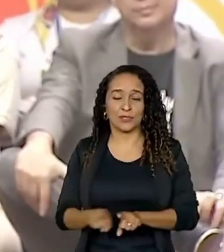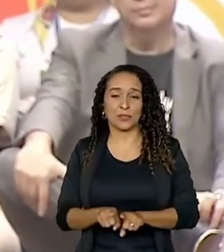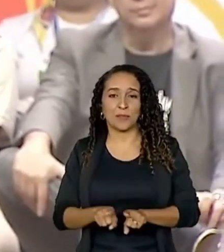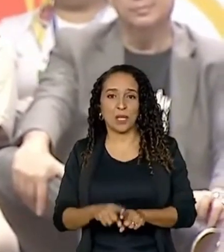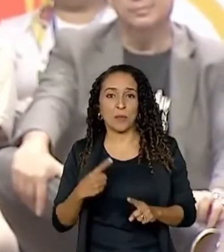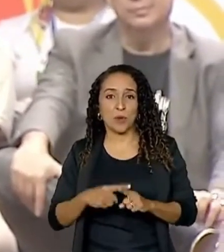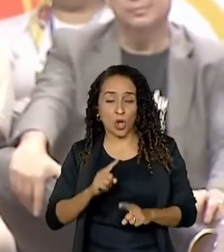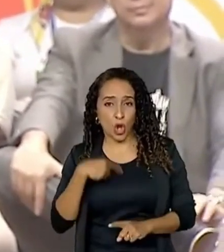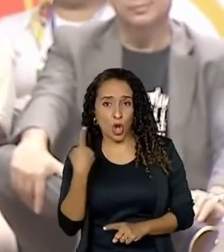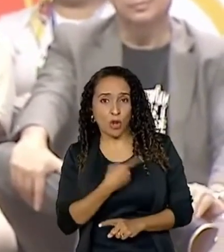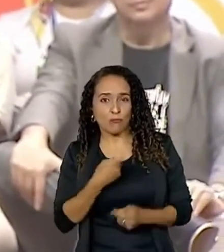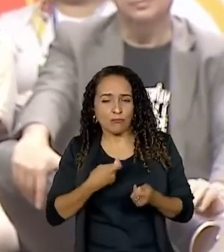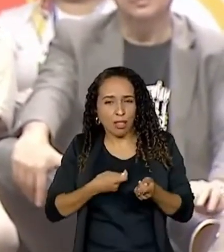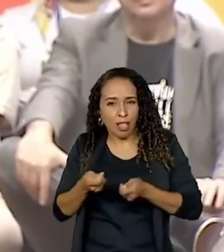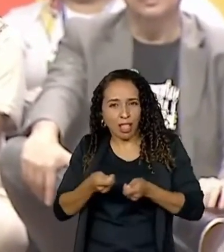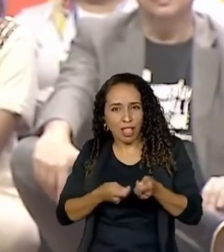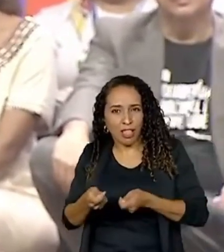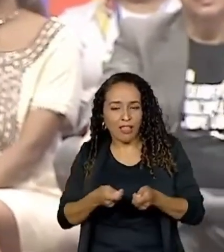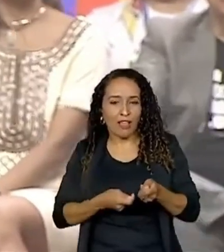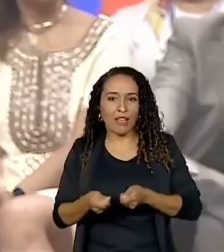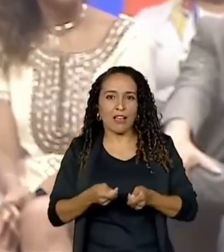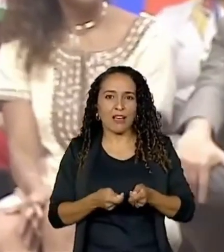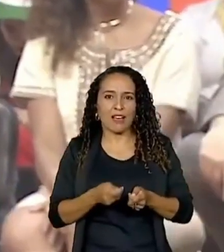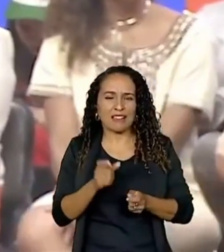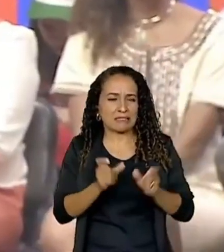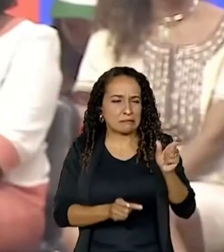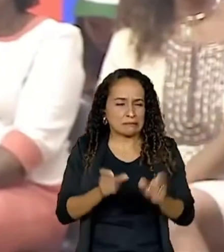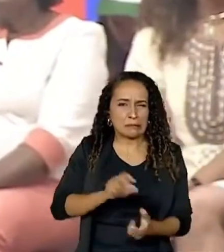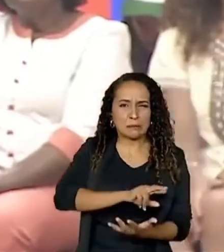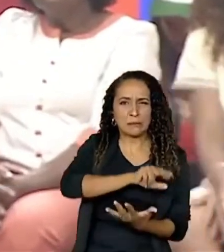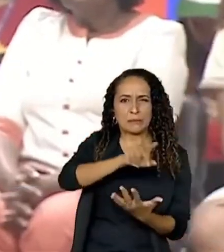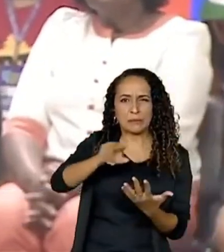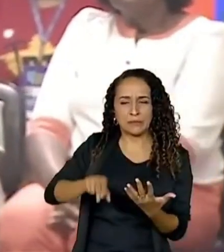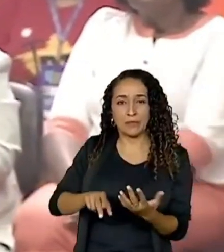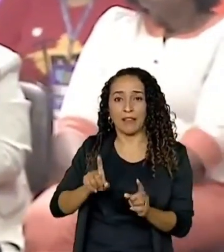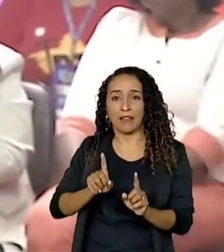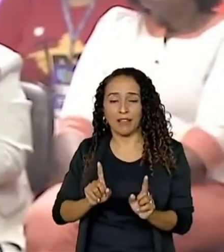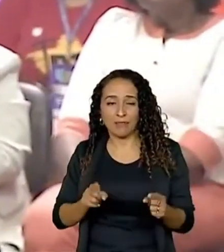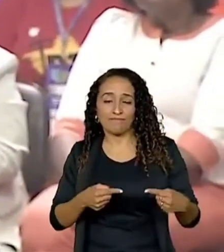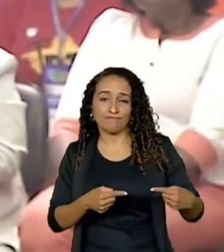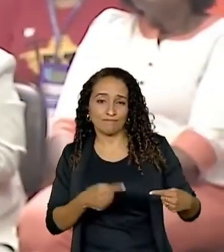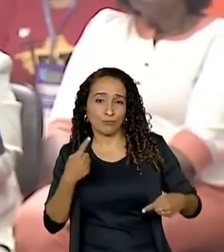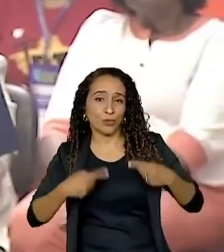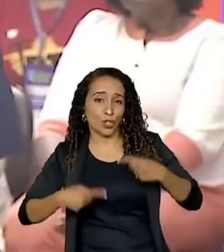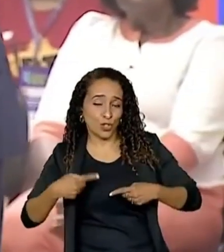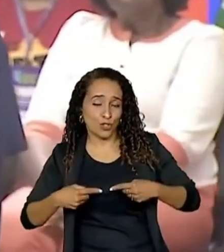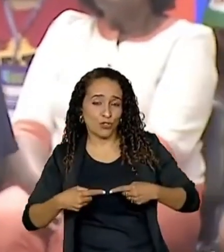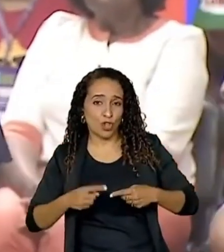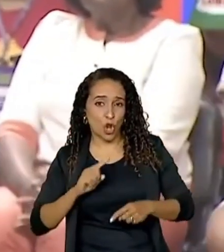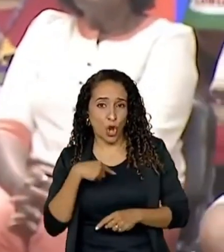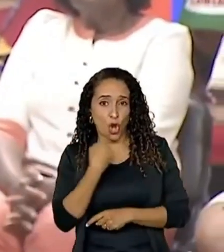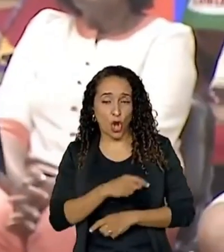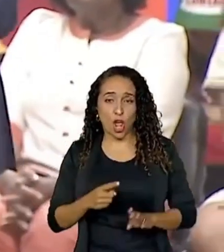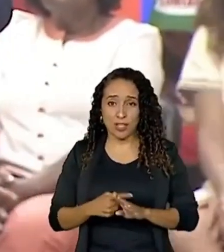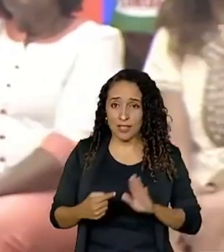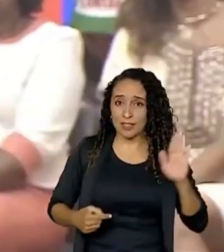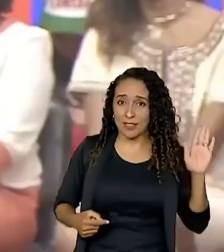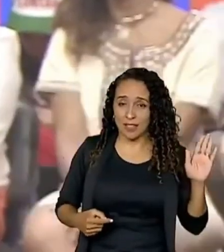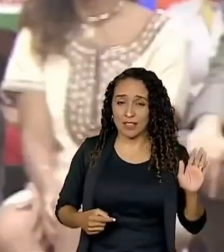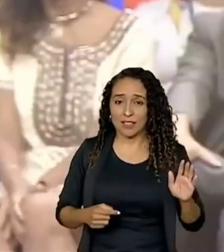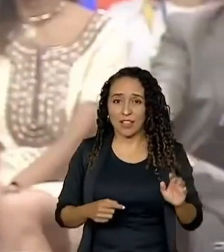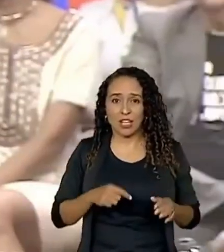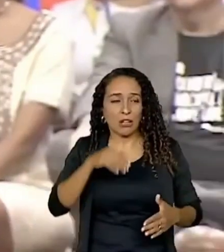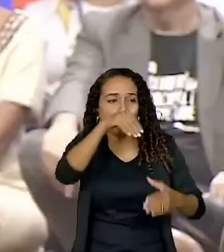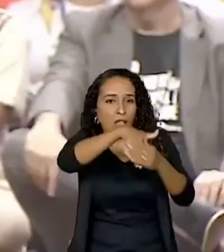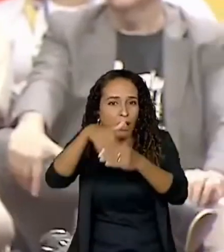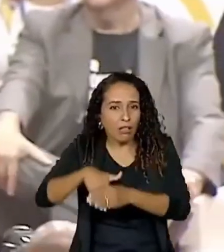porque a gente tem que negociar com muita gente que é adversário político. Nós, a esquerda todas, não